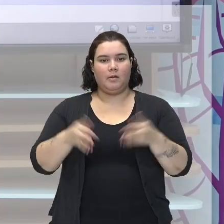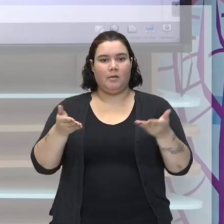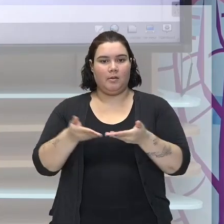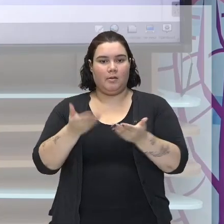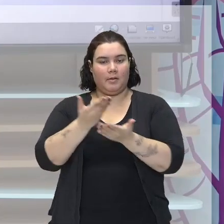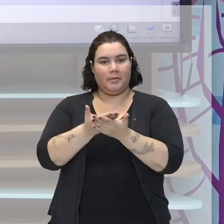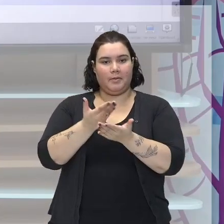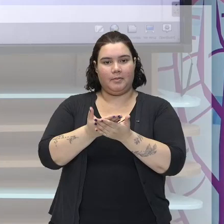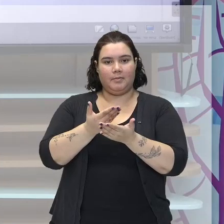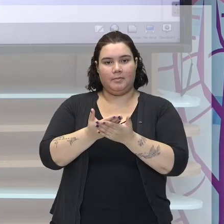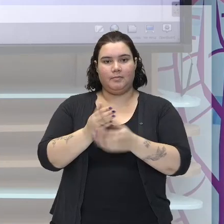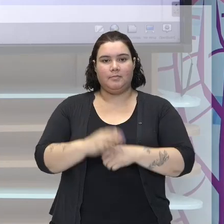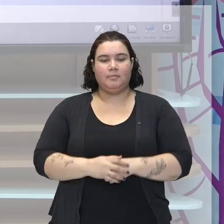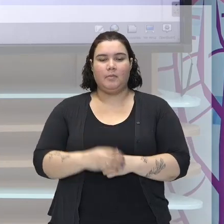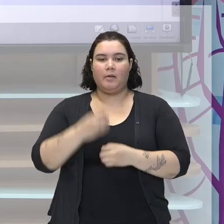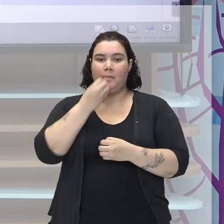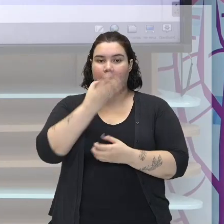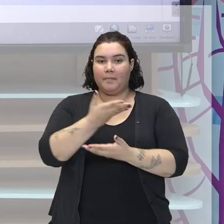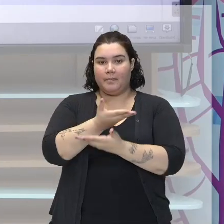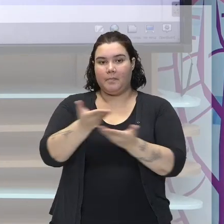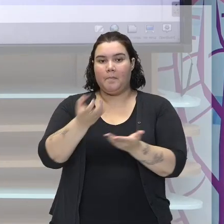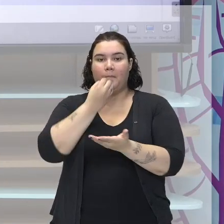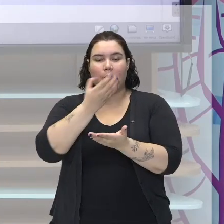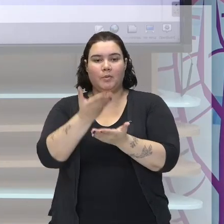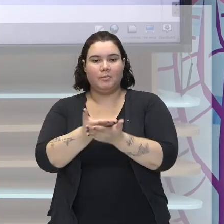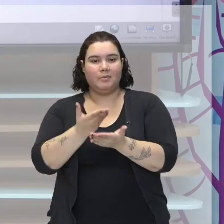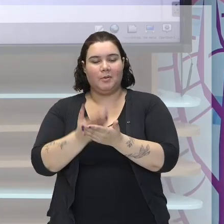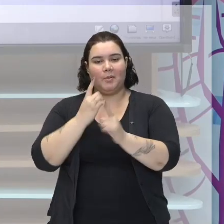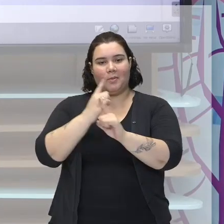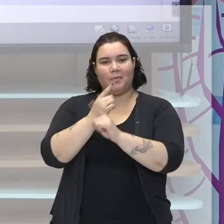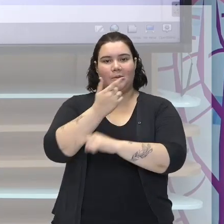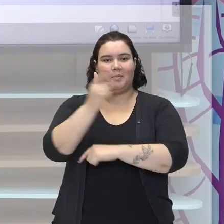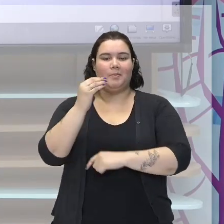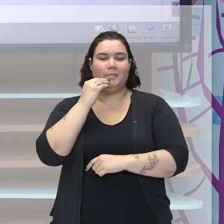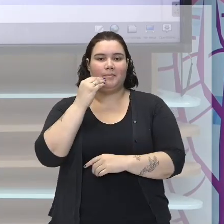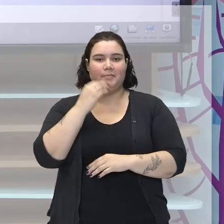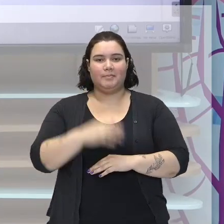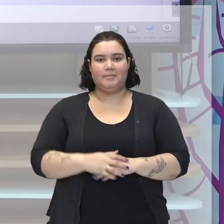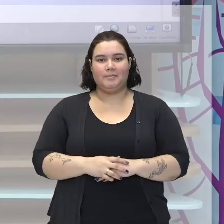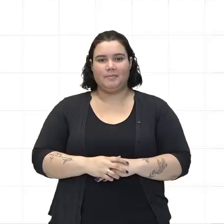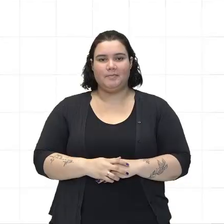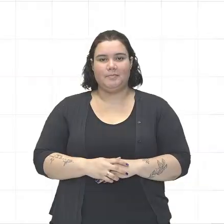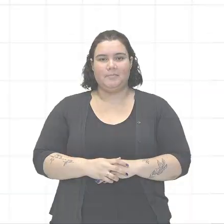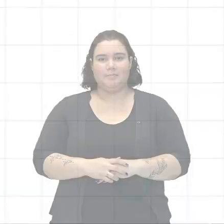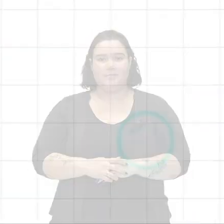nossa aula por aqui. Fiquem bem, bons estudos e até a próxima.